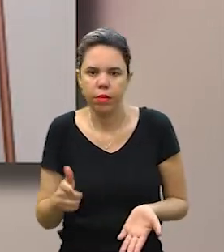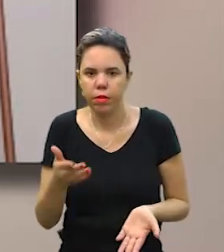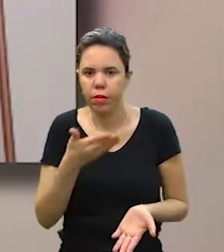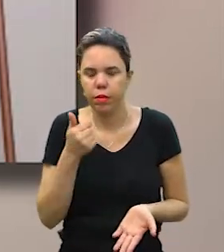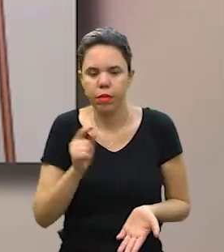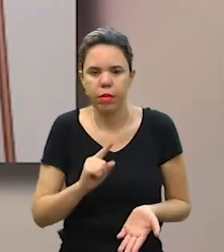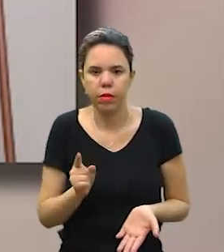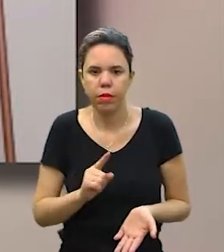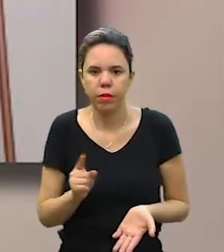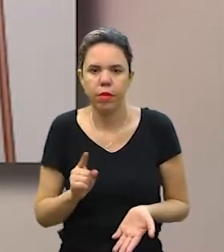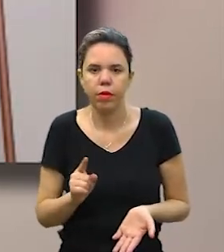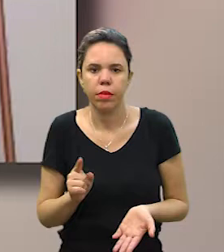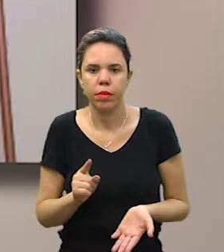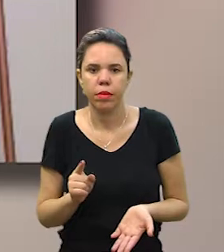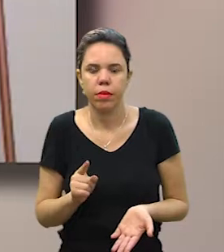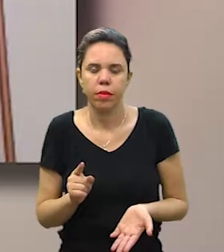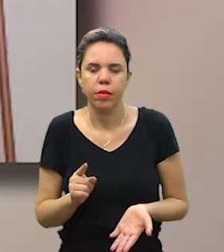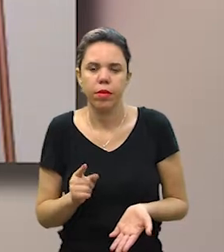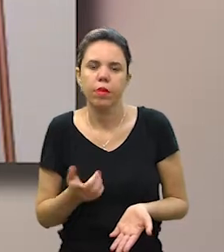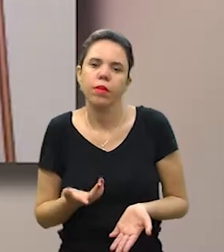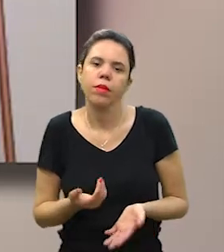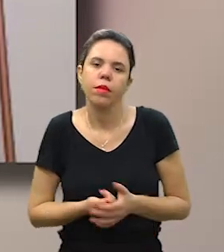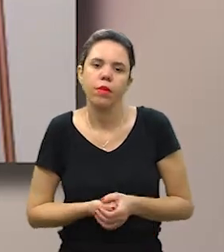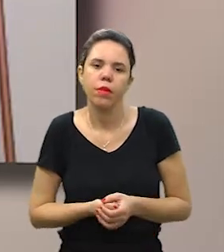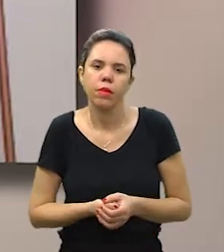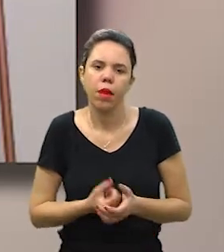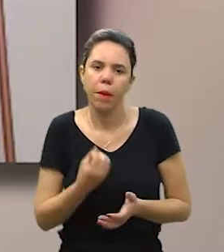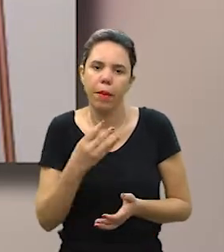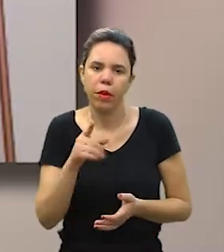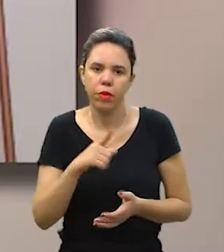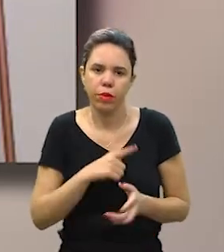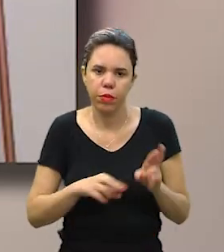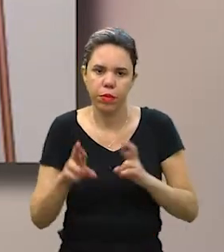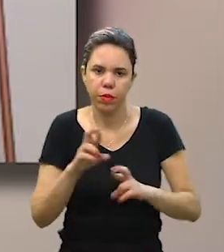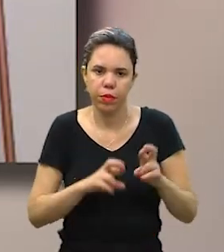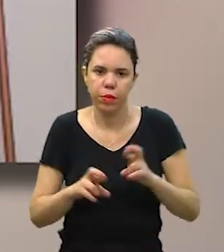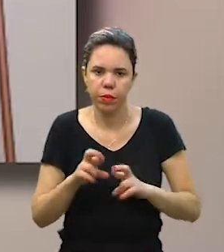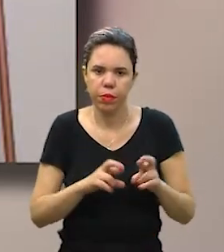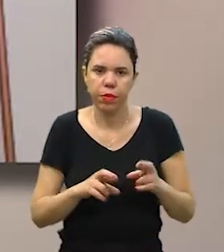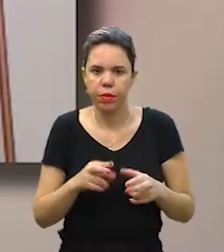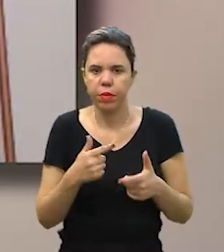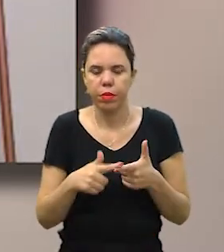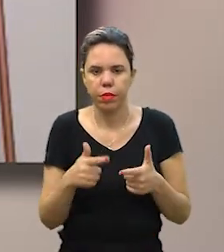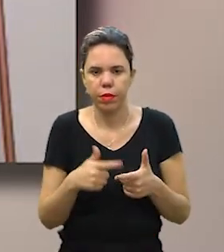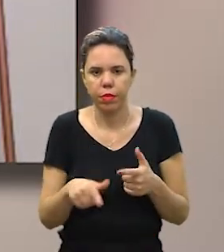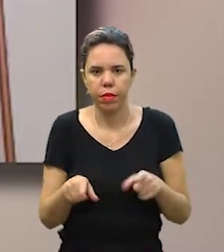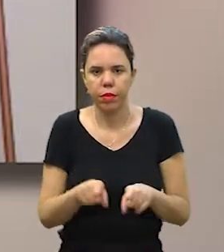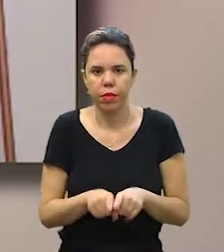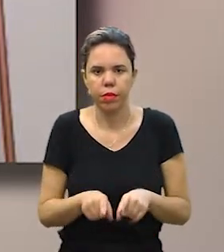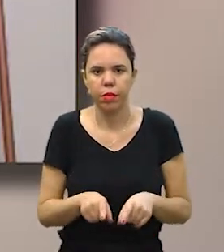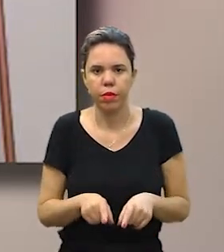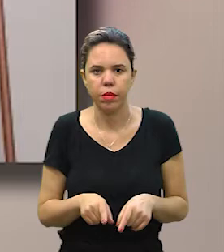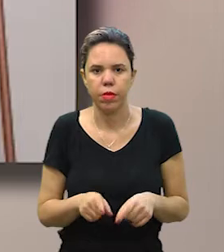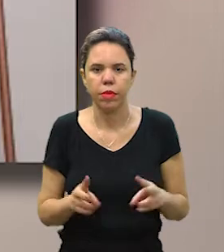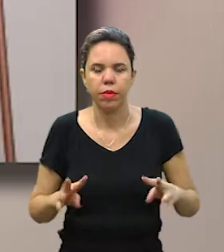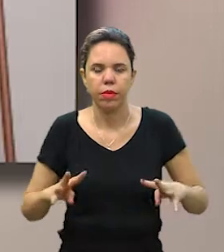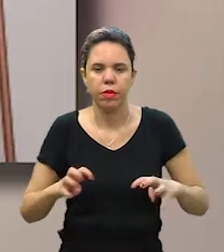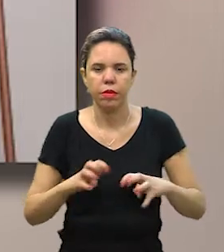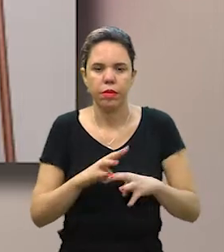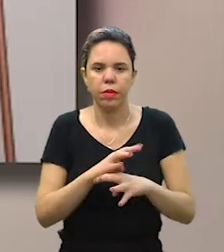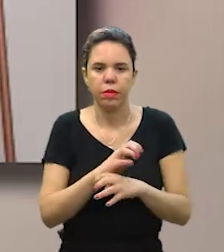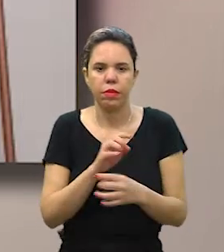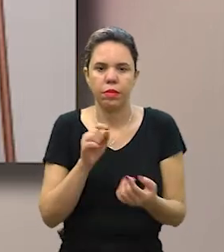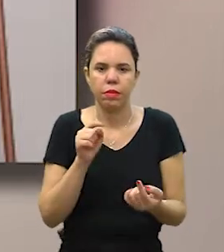tendo melhora, ou melhorou e recidivou, é bom que você reveja aí as outras causas também. Fungos,